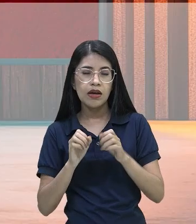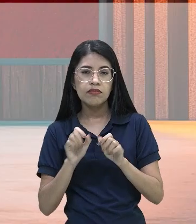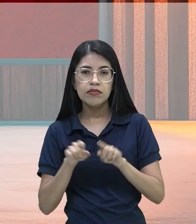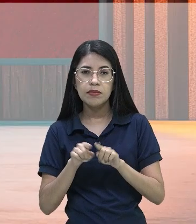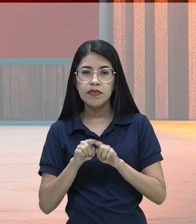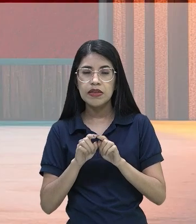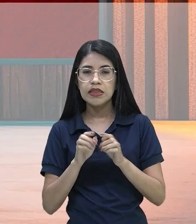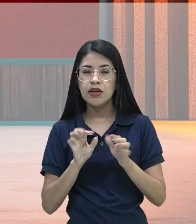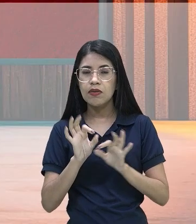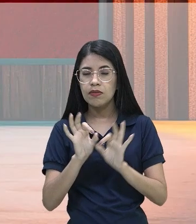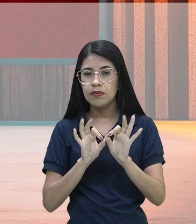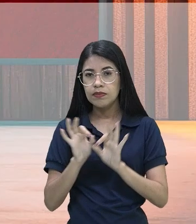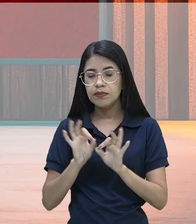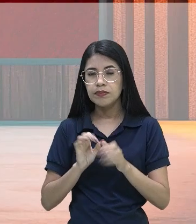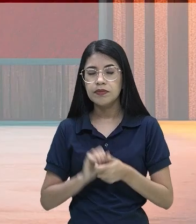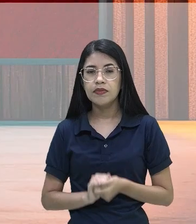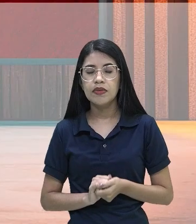E